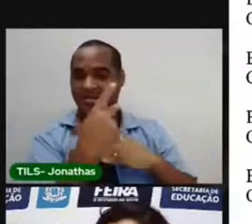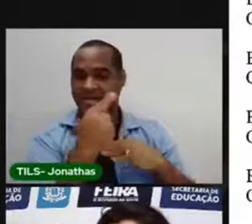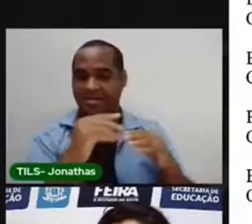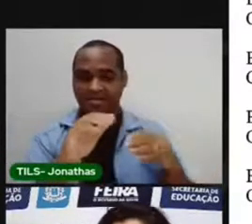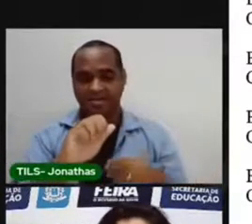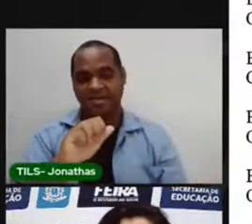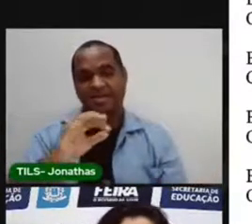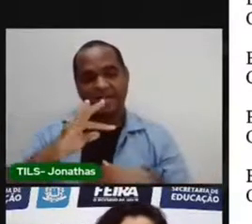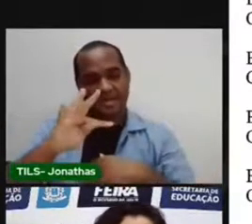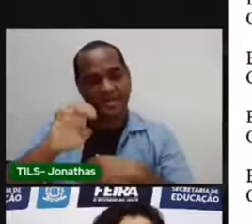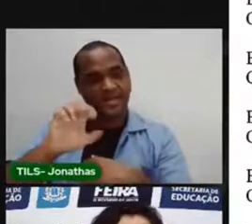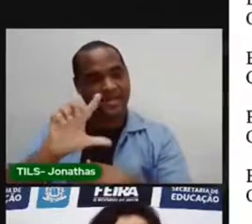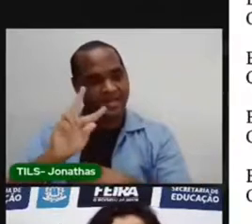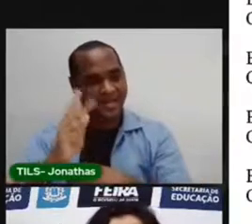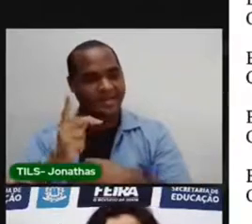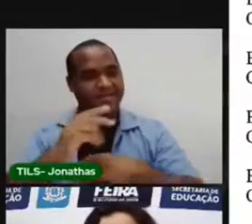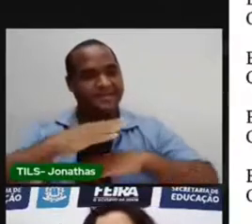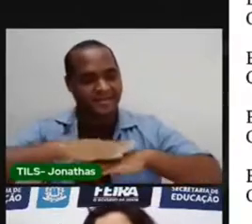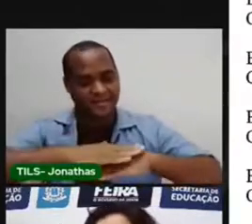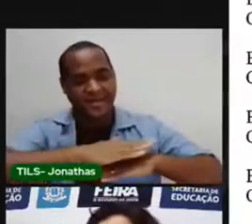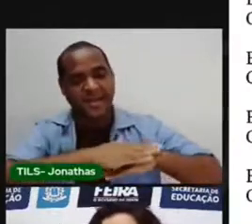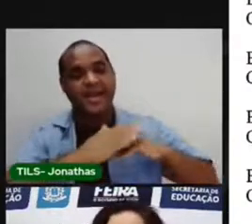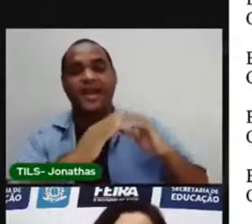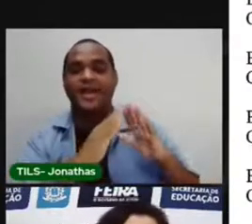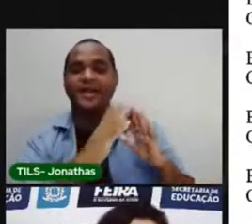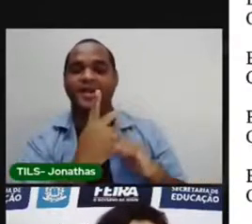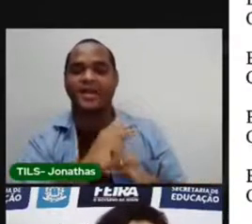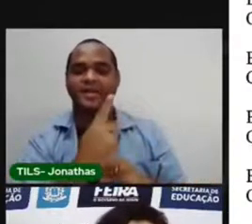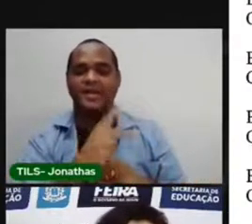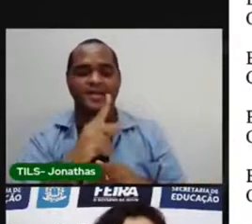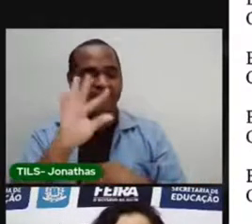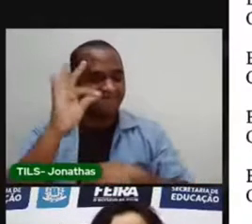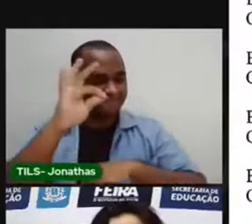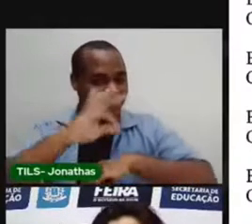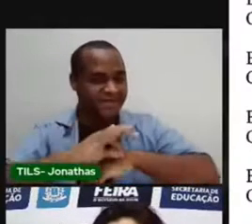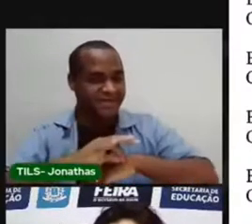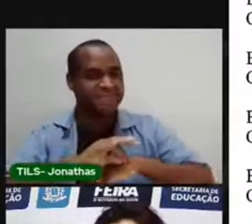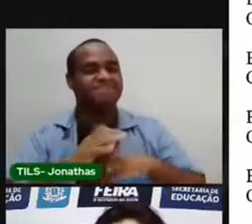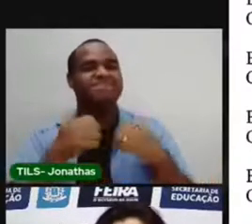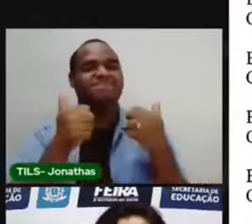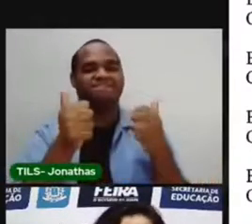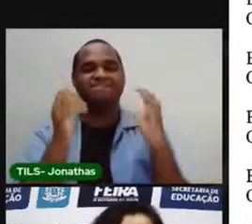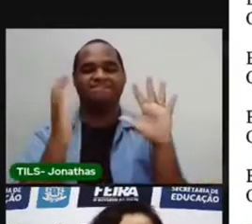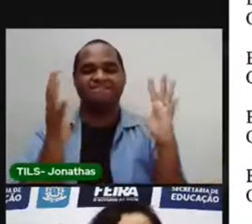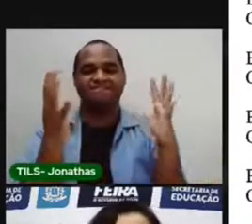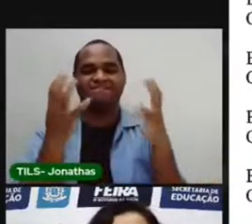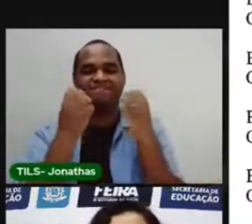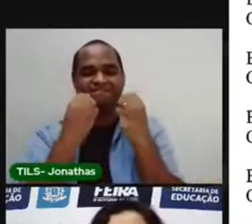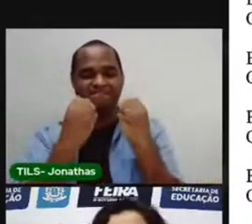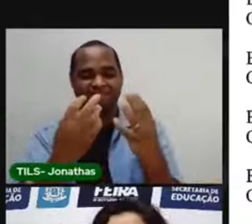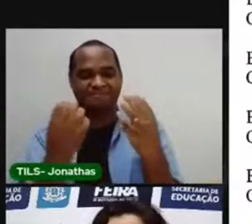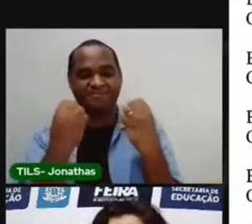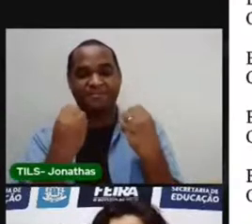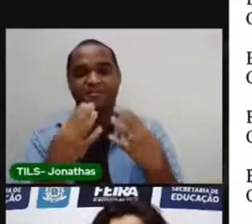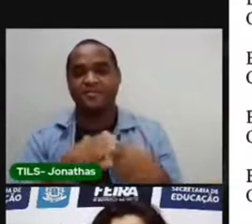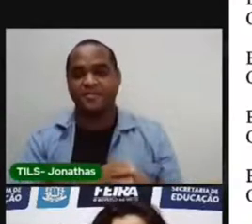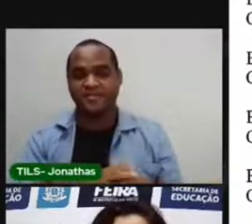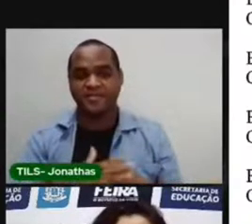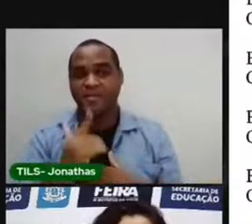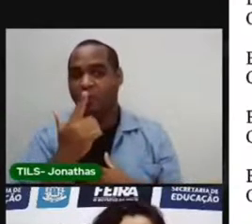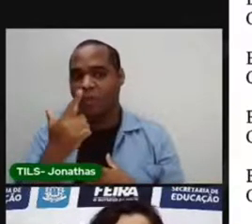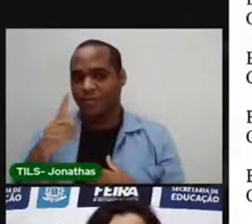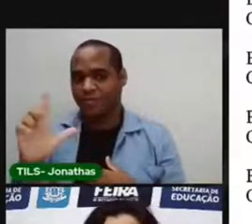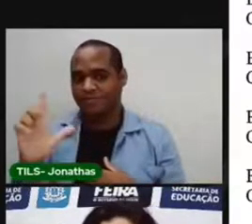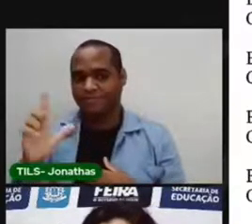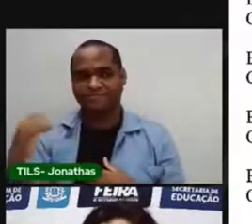de telha. Quem mora nela é a abelha. Muito bem. Próximo